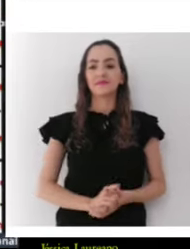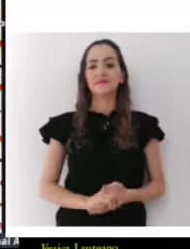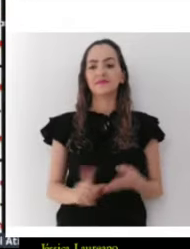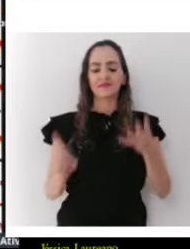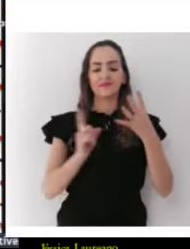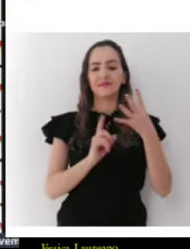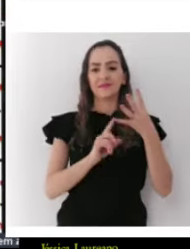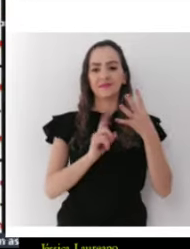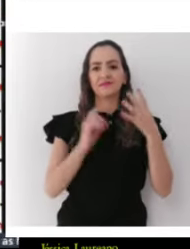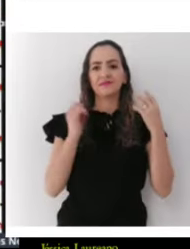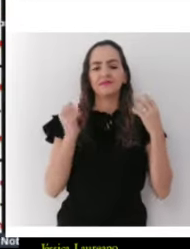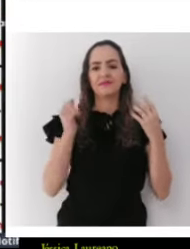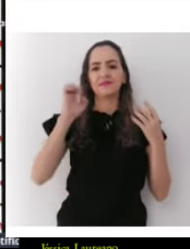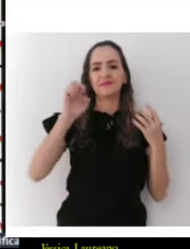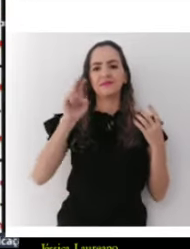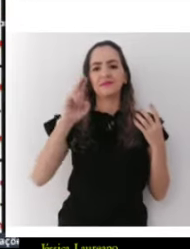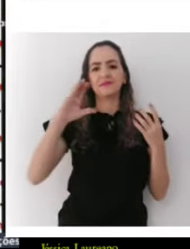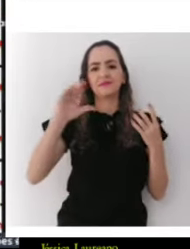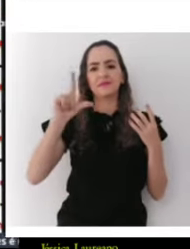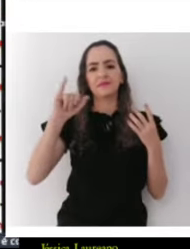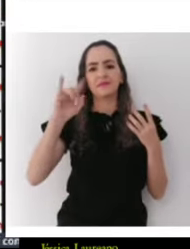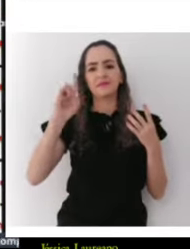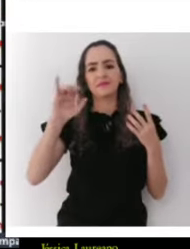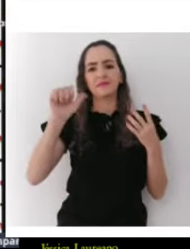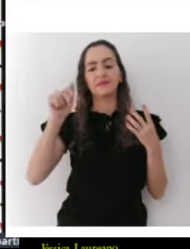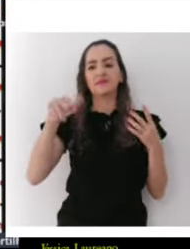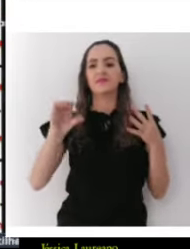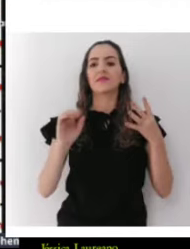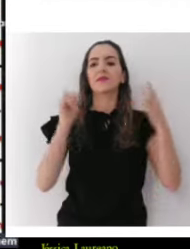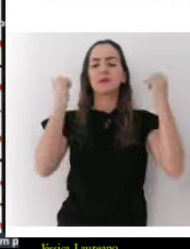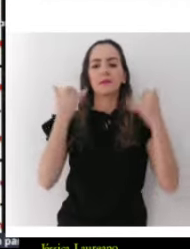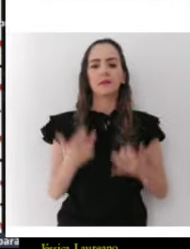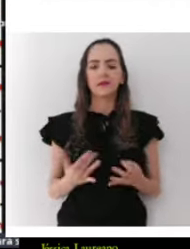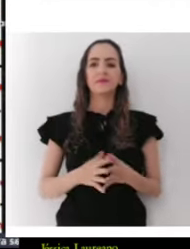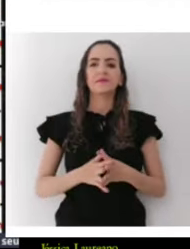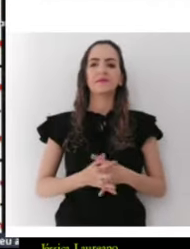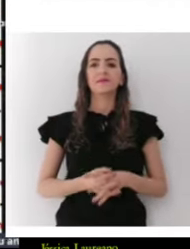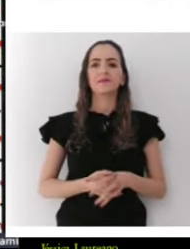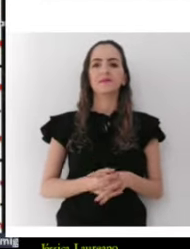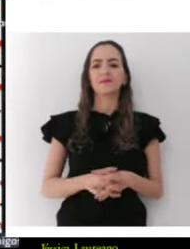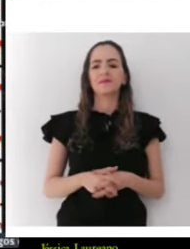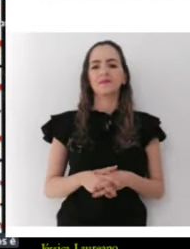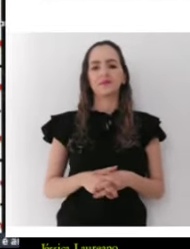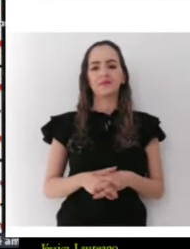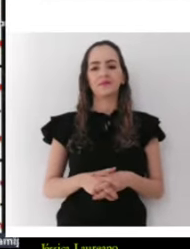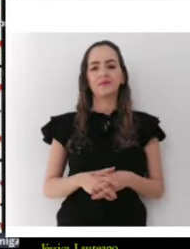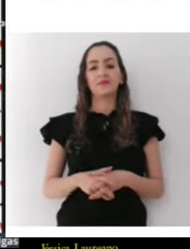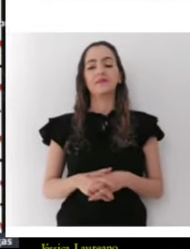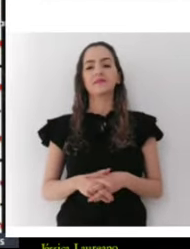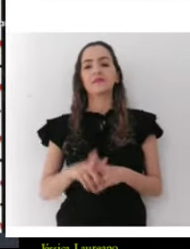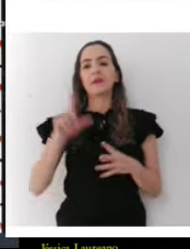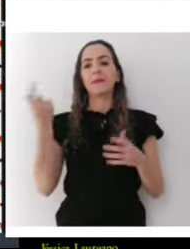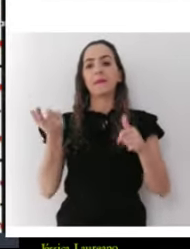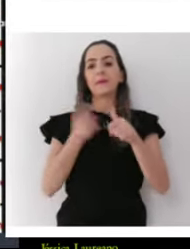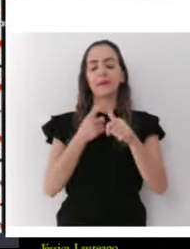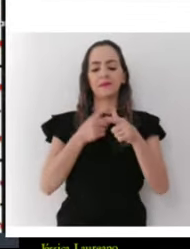Pronto, gente, vamos lá. Por subtrações sucessivas, vamos aprender como é que faz? Eu tenho 2